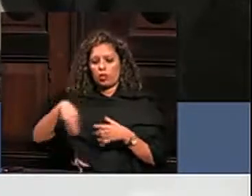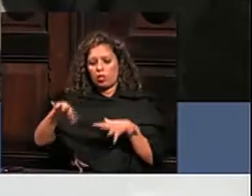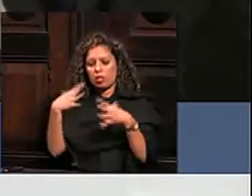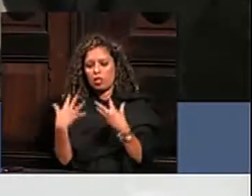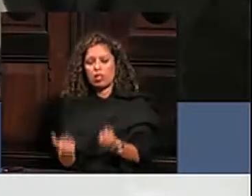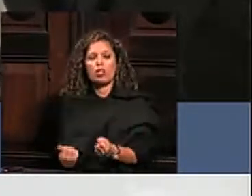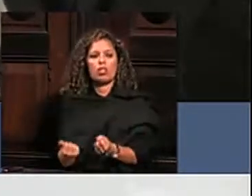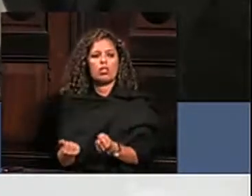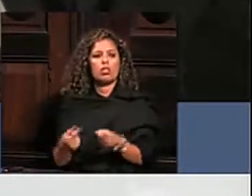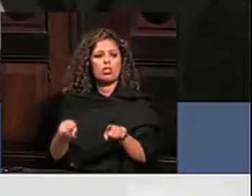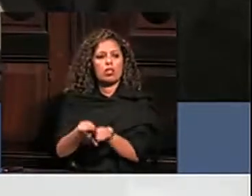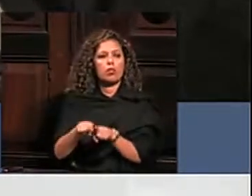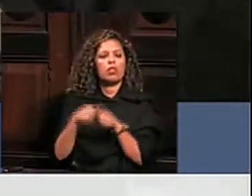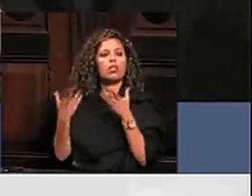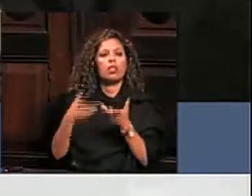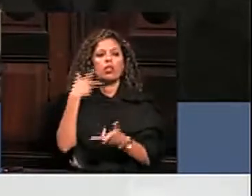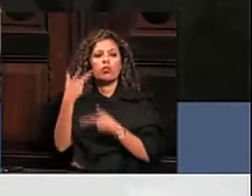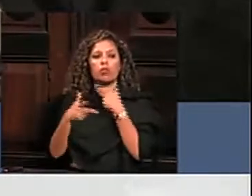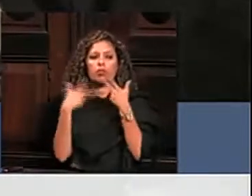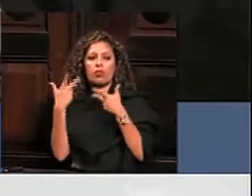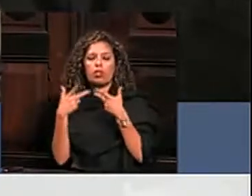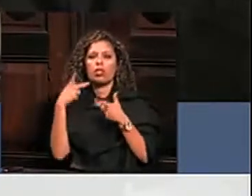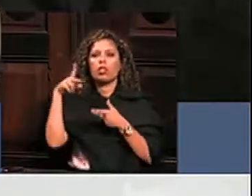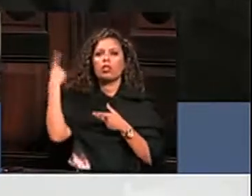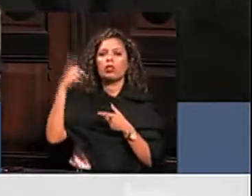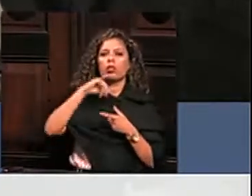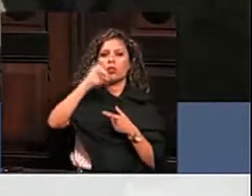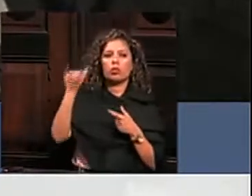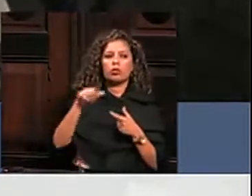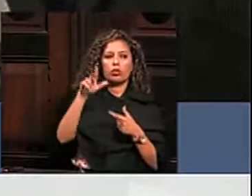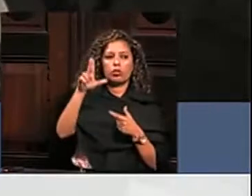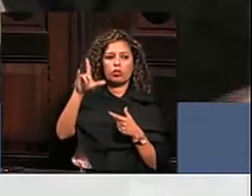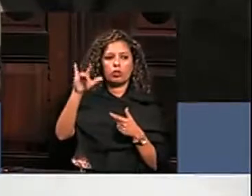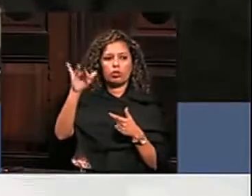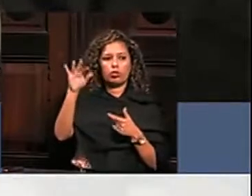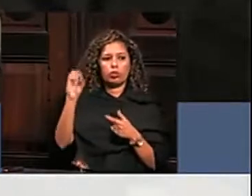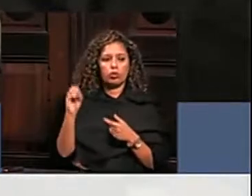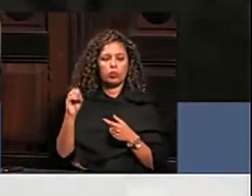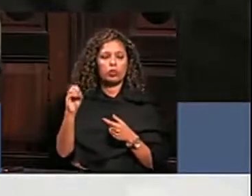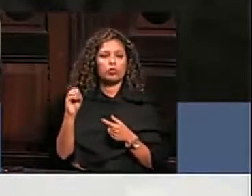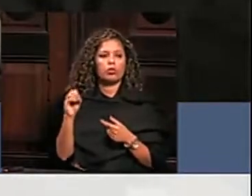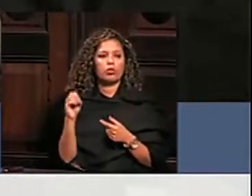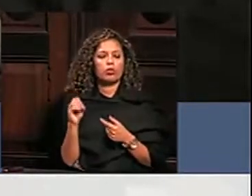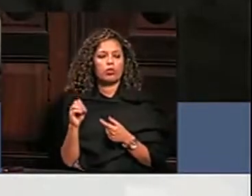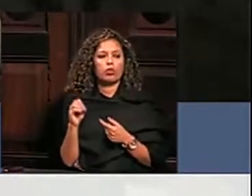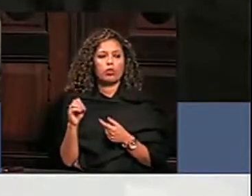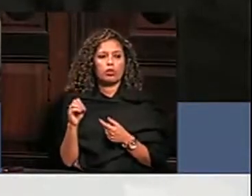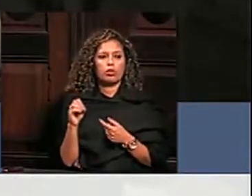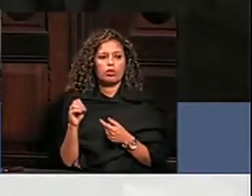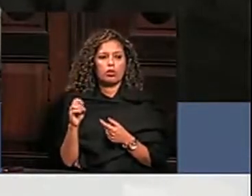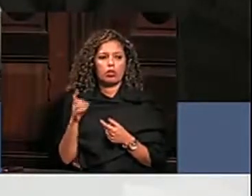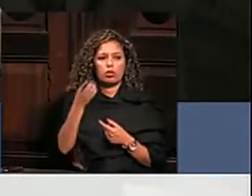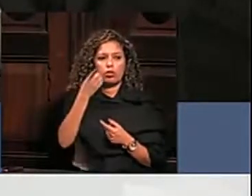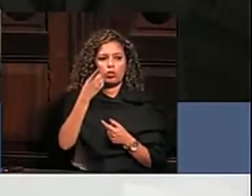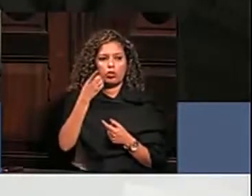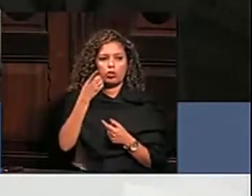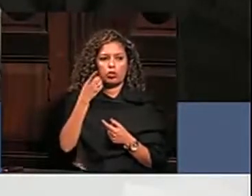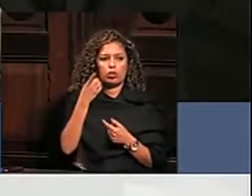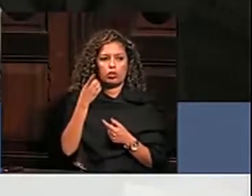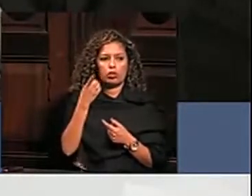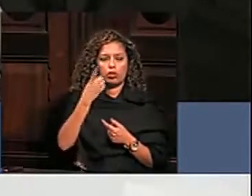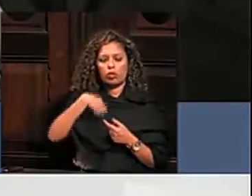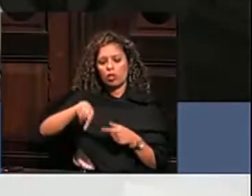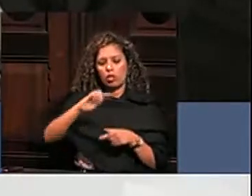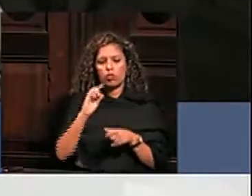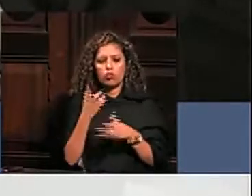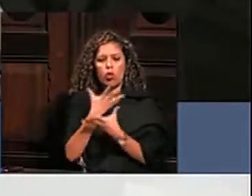também dizer ao nobre deputado Jânio Mendes que no Colégio de Líderes, deputado Jânio Mendes, nós discutimos a questão da alíquota do